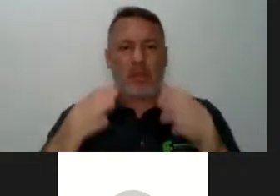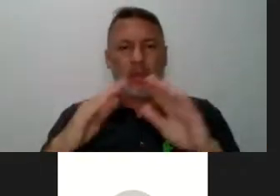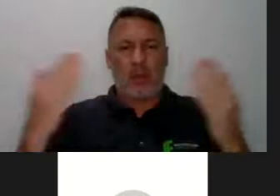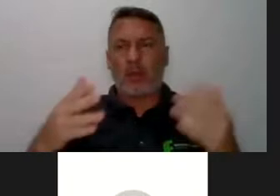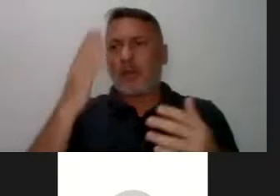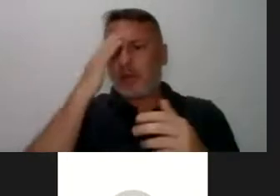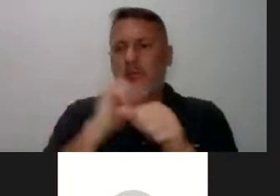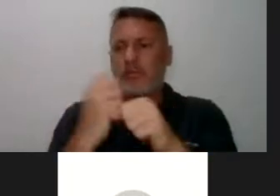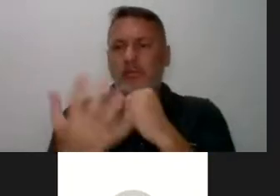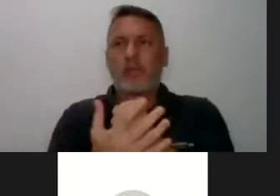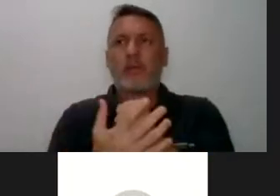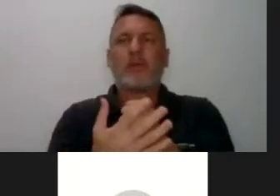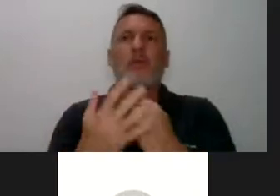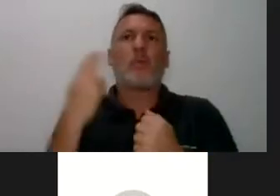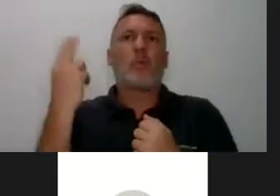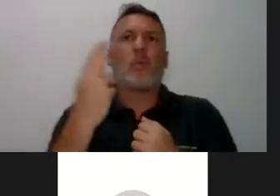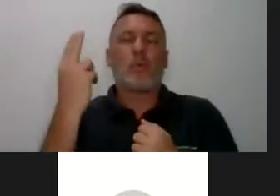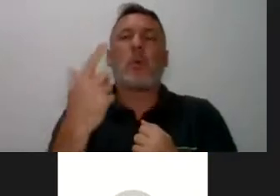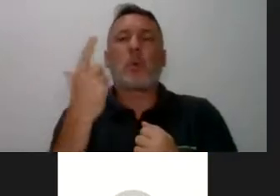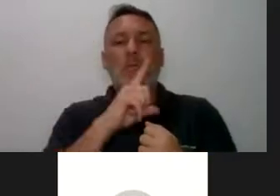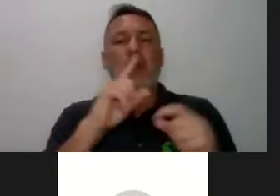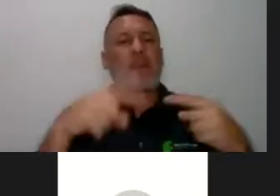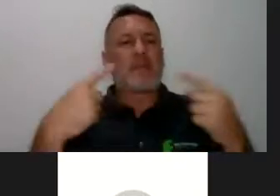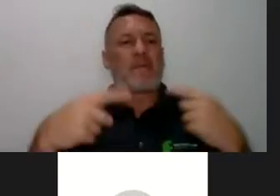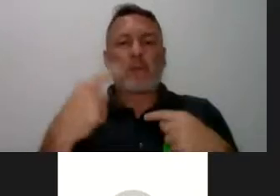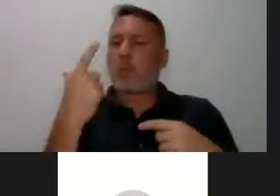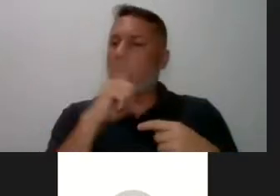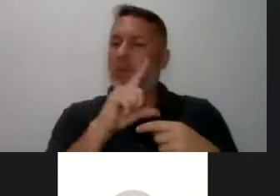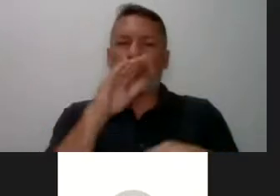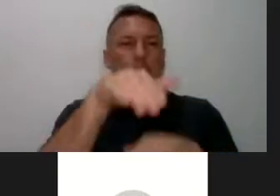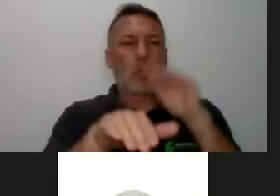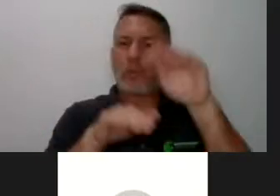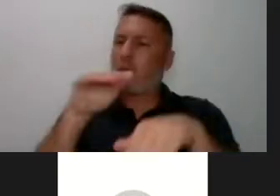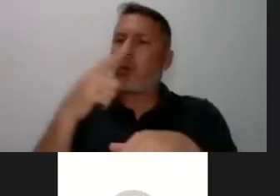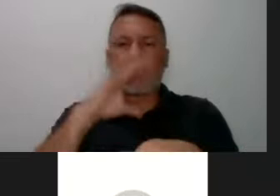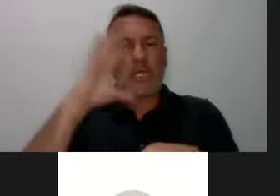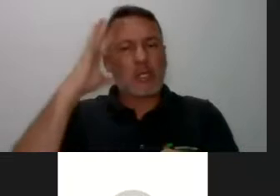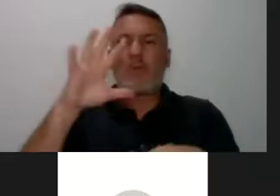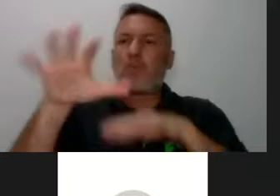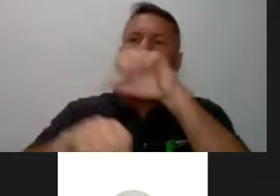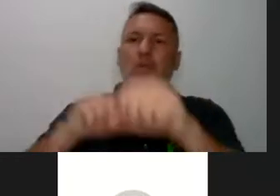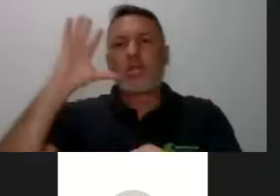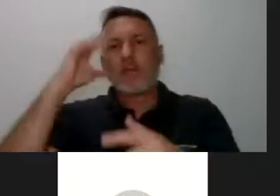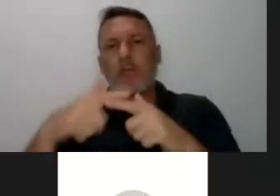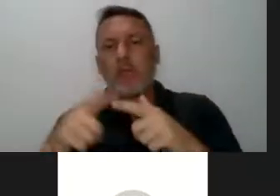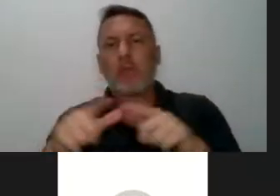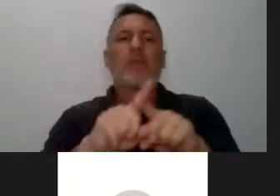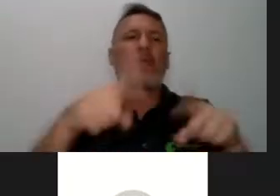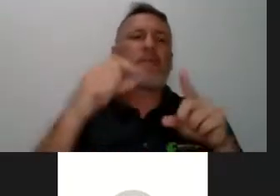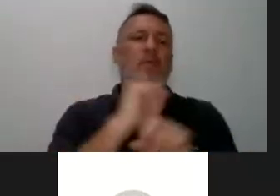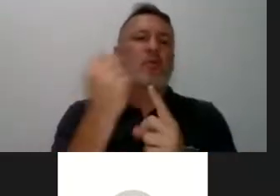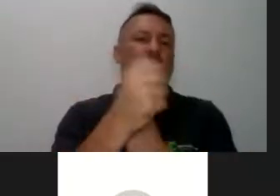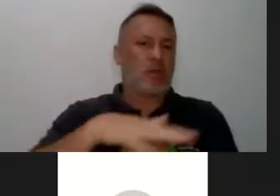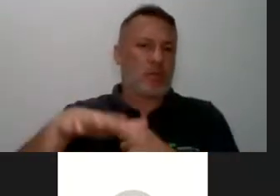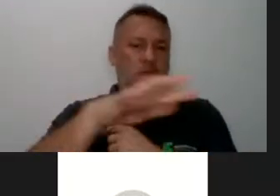sem precedentes, conseguiram superar desafios, buscando resultados que possam resolver problemas e, enfim, desafios da sociedade.